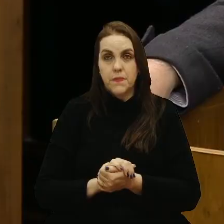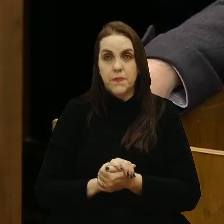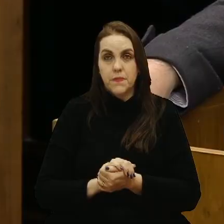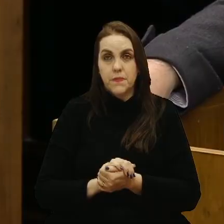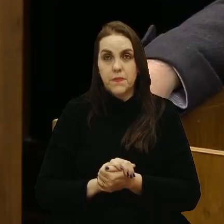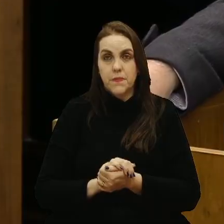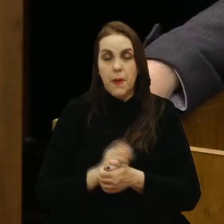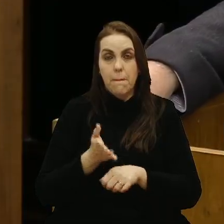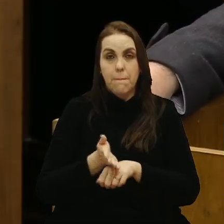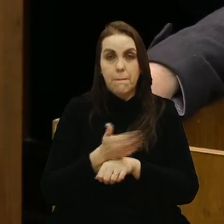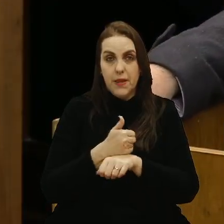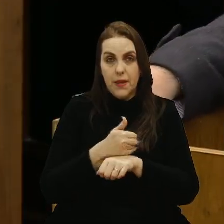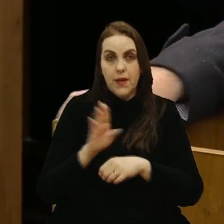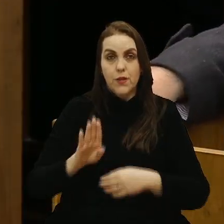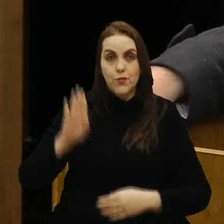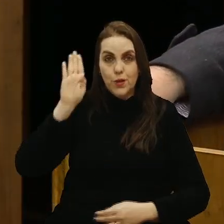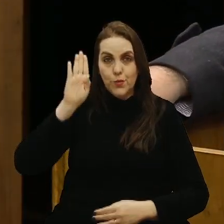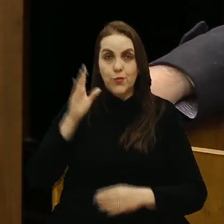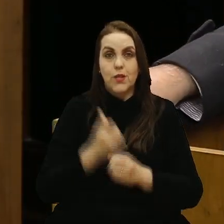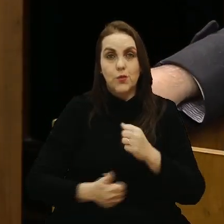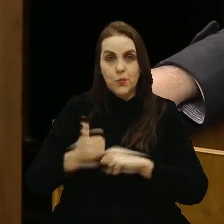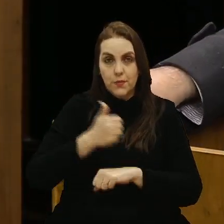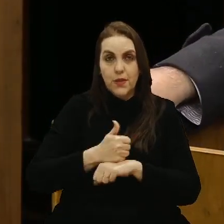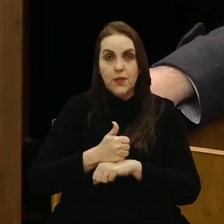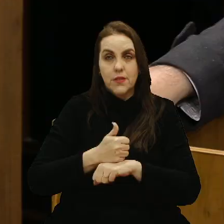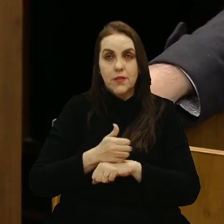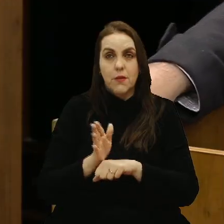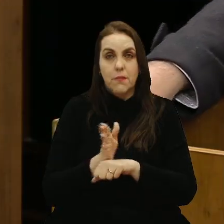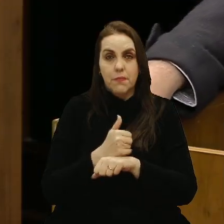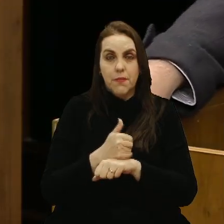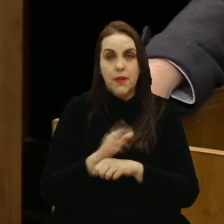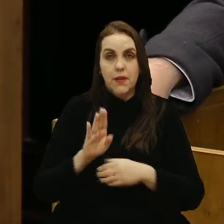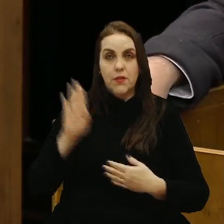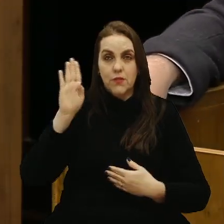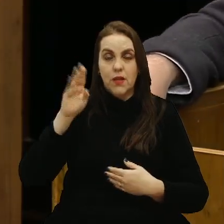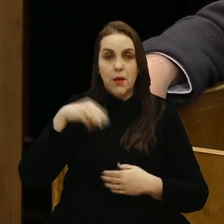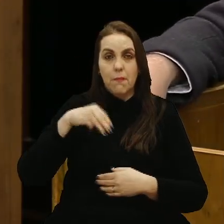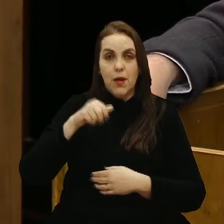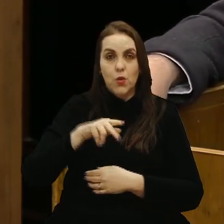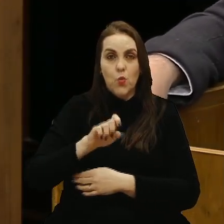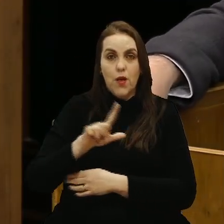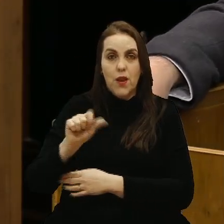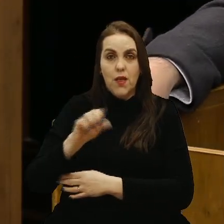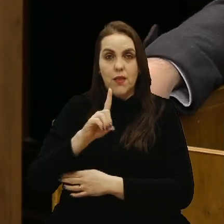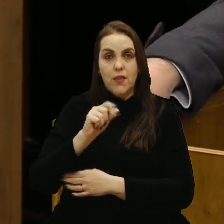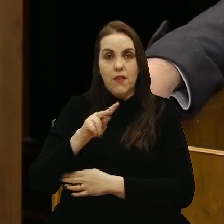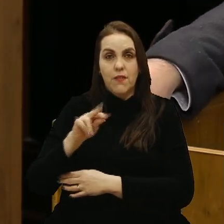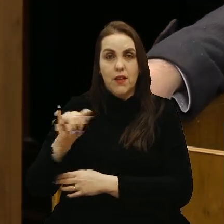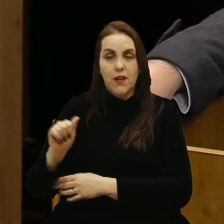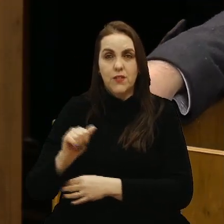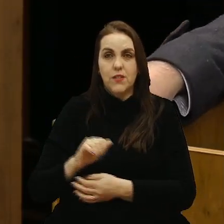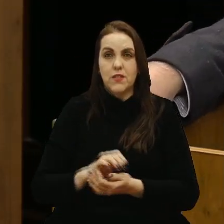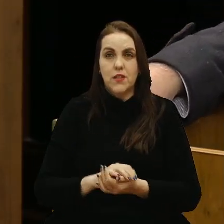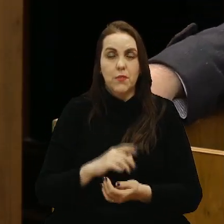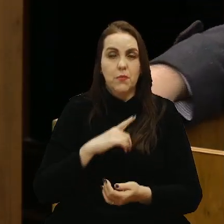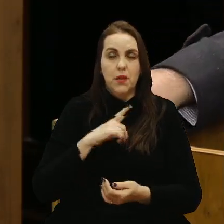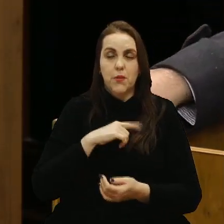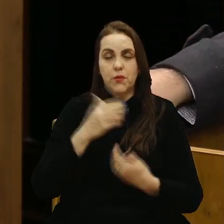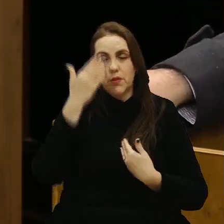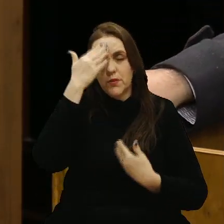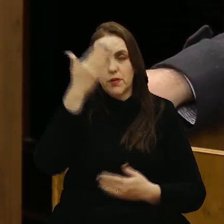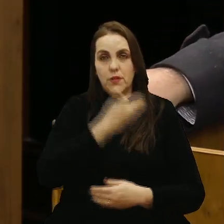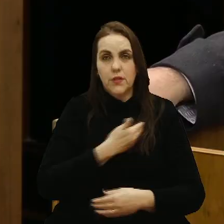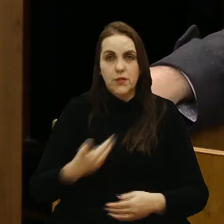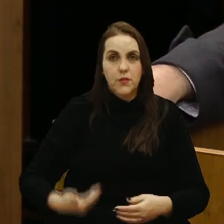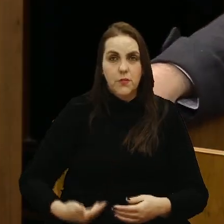a pré-candidatura, a suplência da pré-candidata Manuela Dávila. Então, quero aqui fazer um agradecimento público ao meu partido.